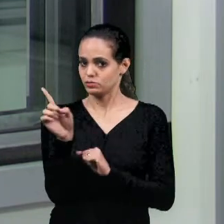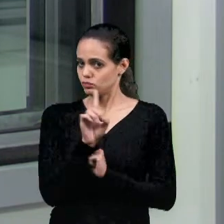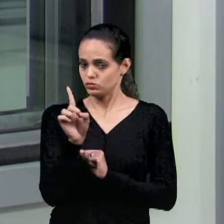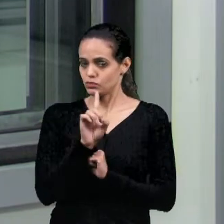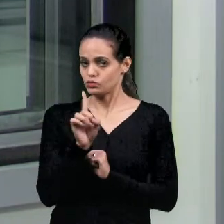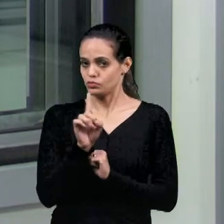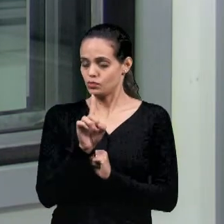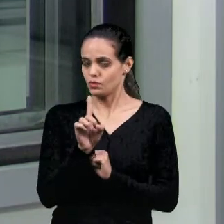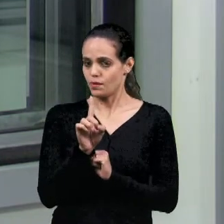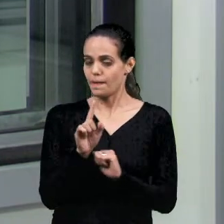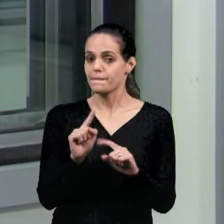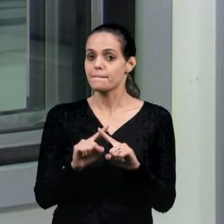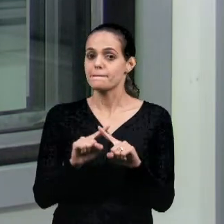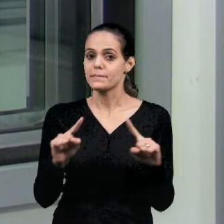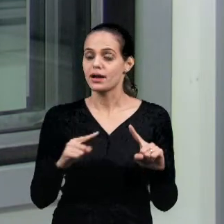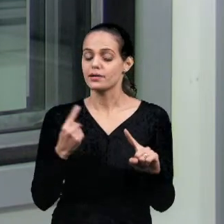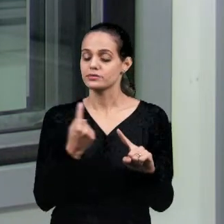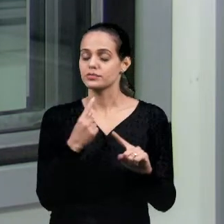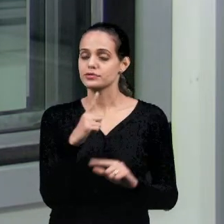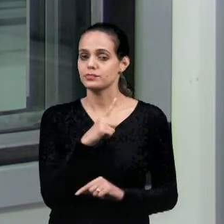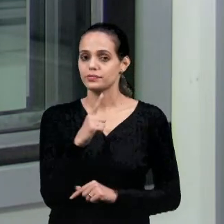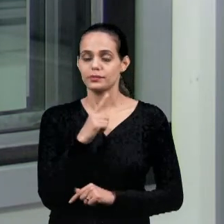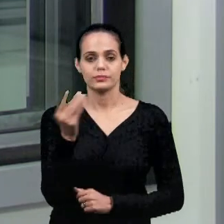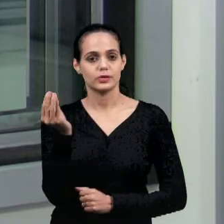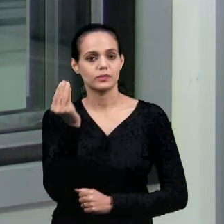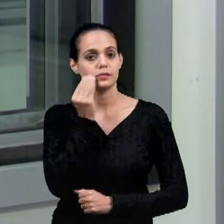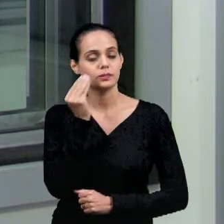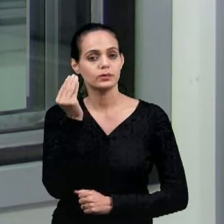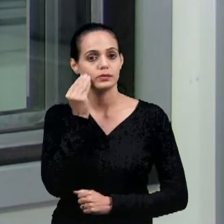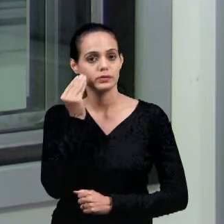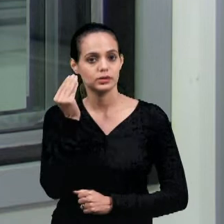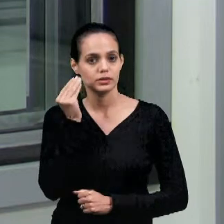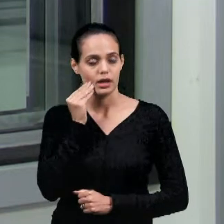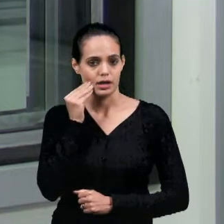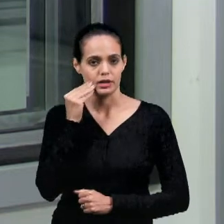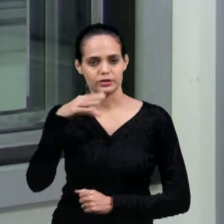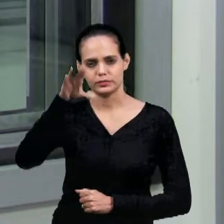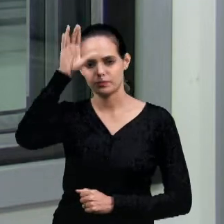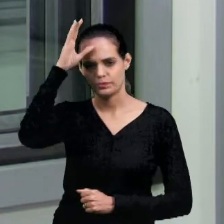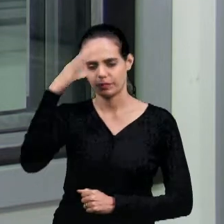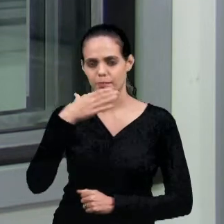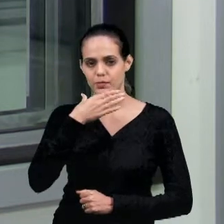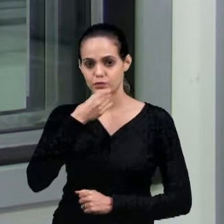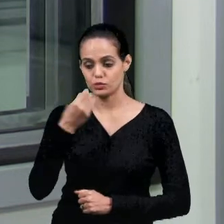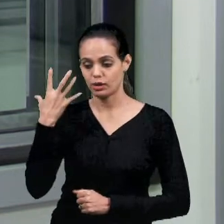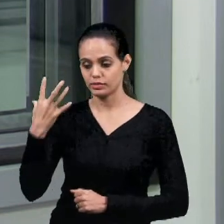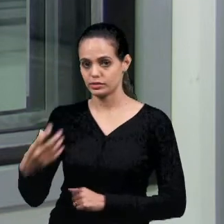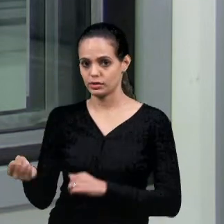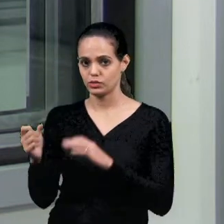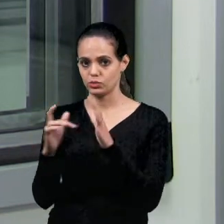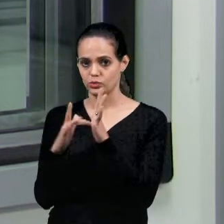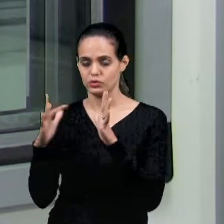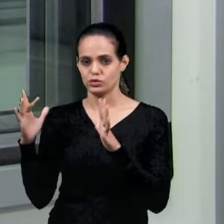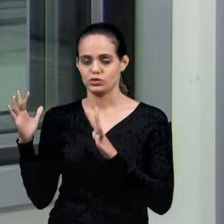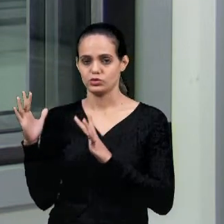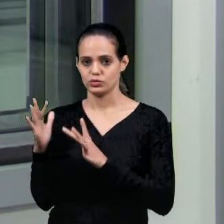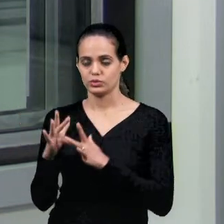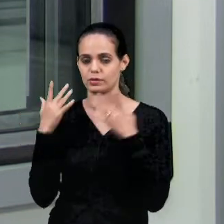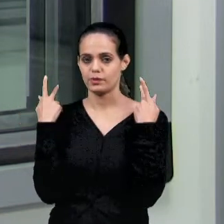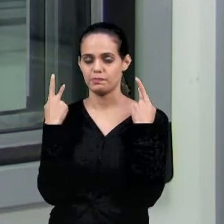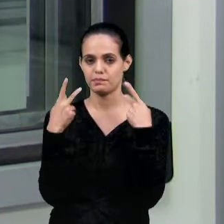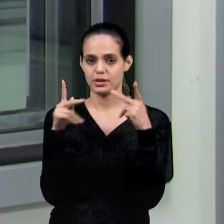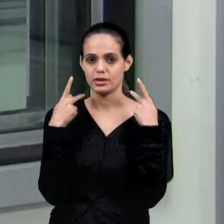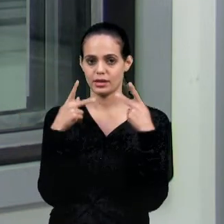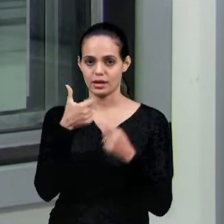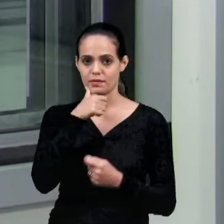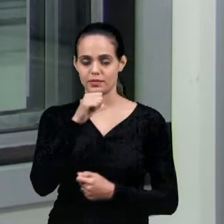mas tivemos essa oportunidade e um tio havia se convertido e quando ele foi pregar para minha